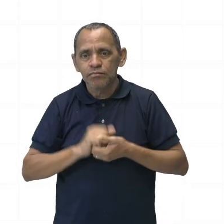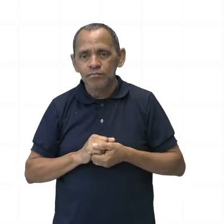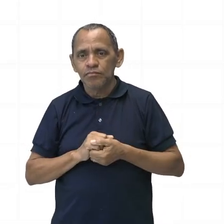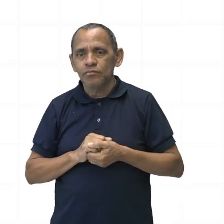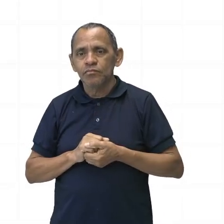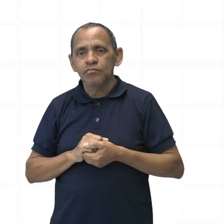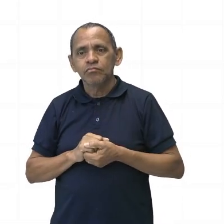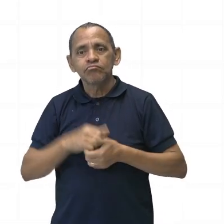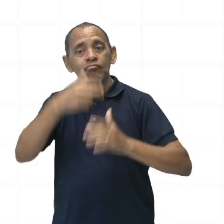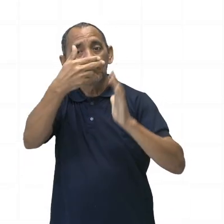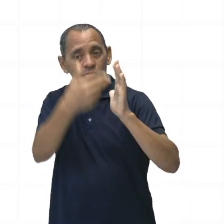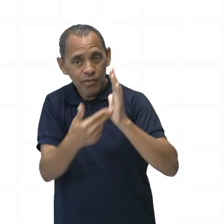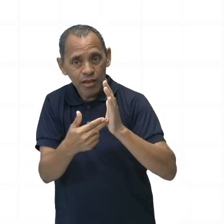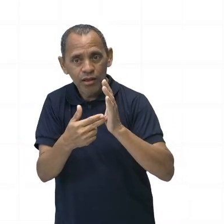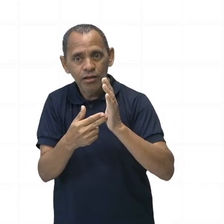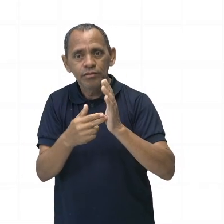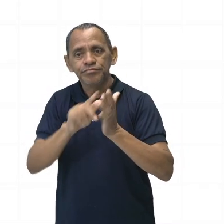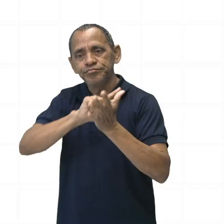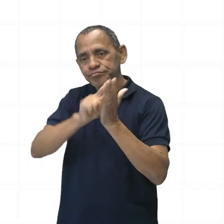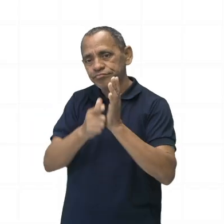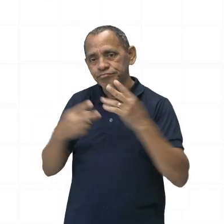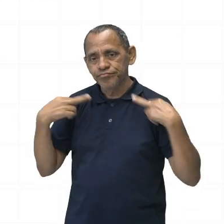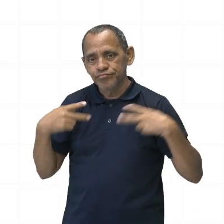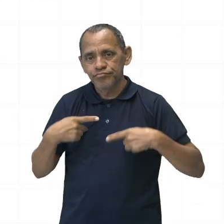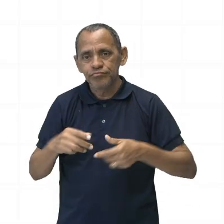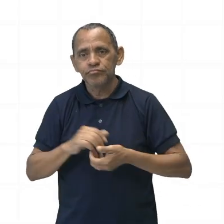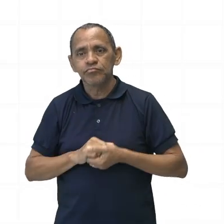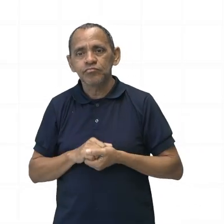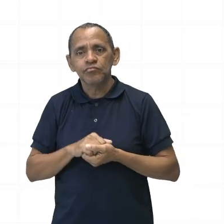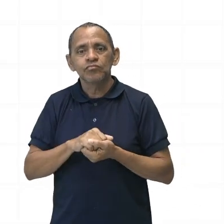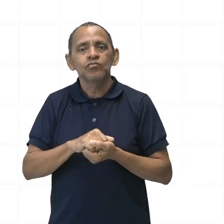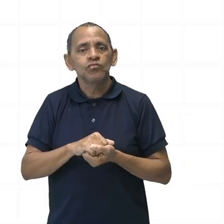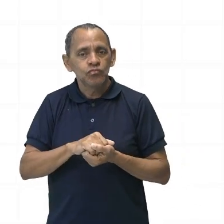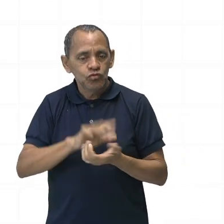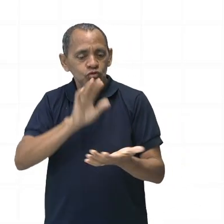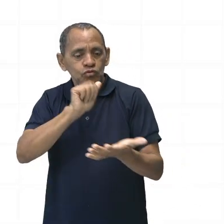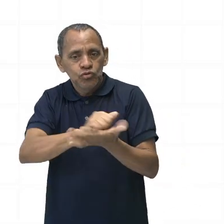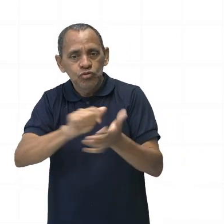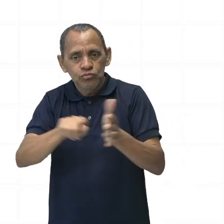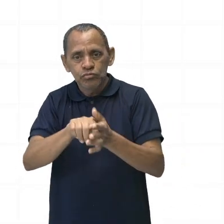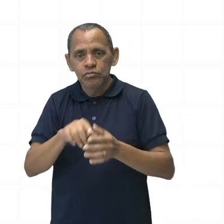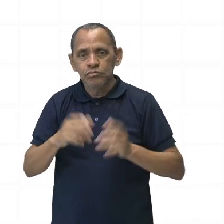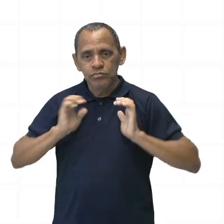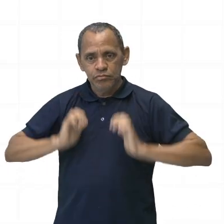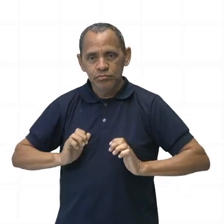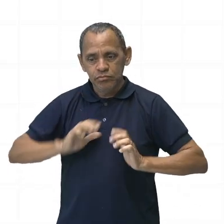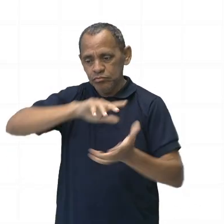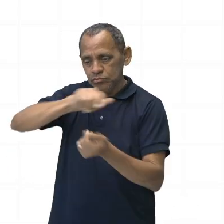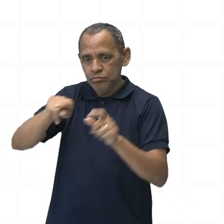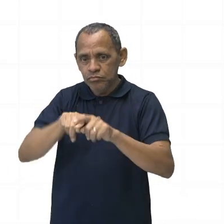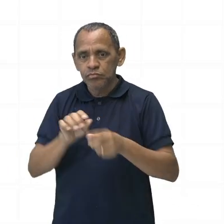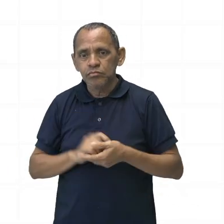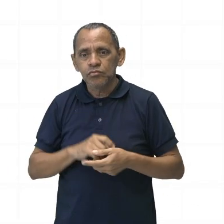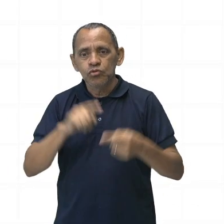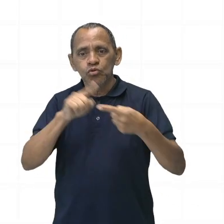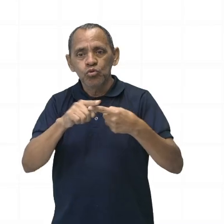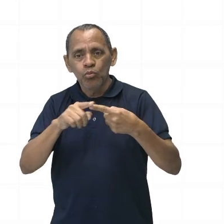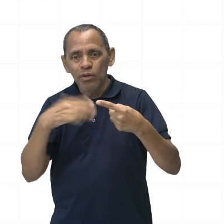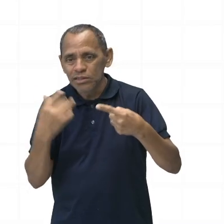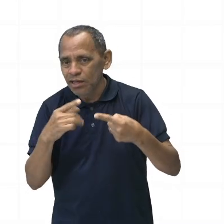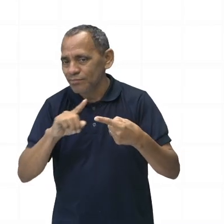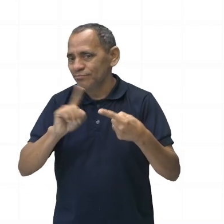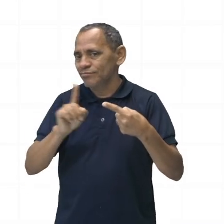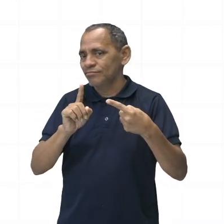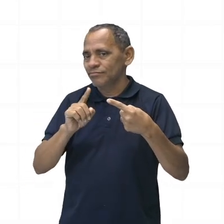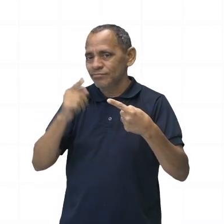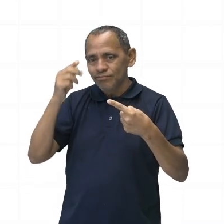do gênero humano que foi cunhado na Declaração sobre Ética Global. 1. Não matar. Pensar uma cultura